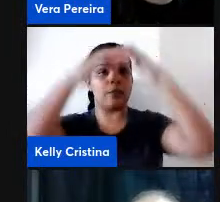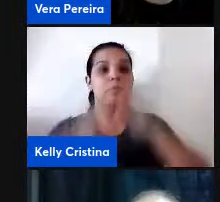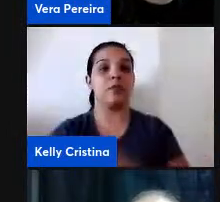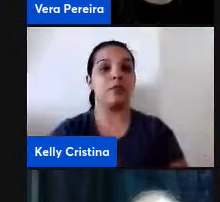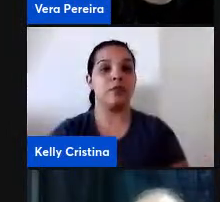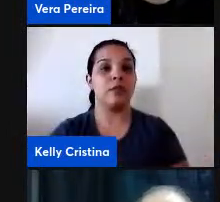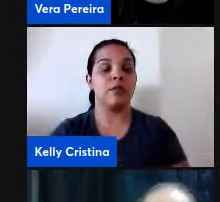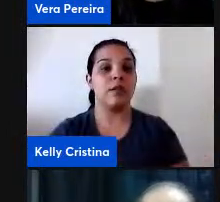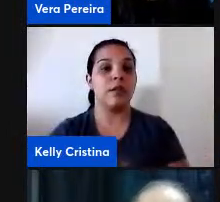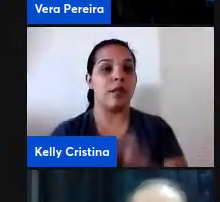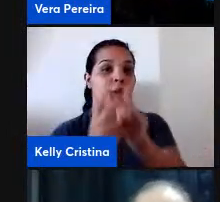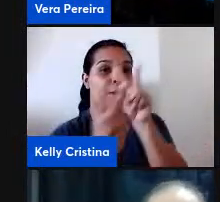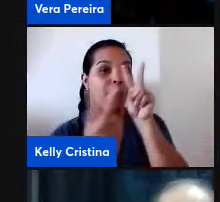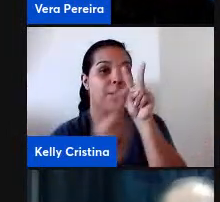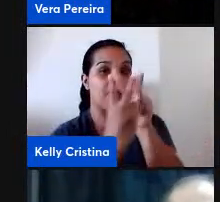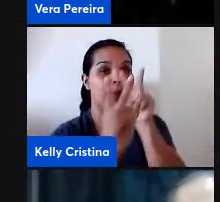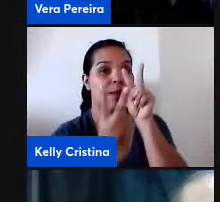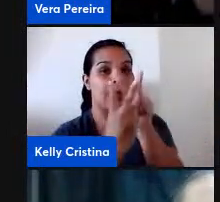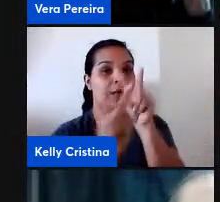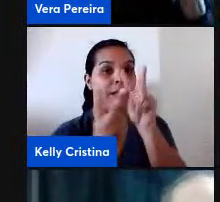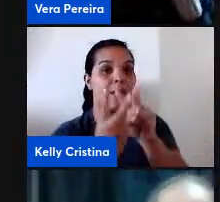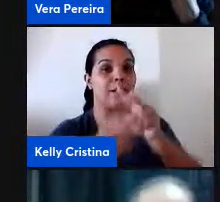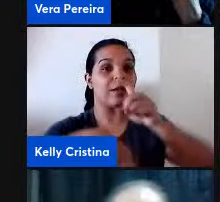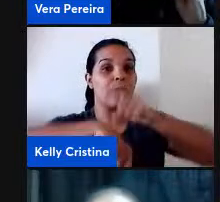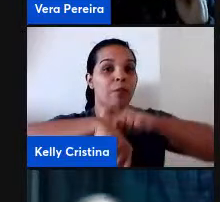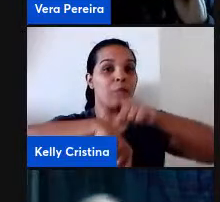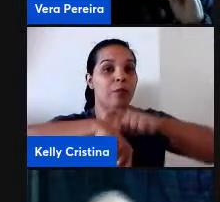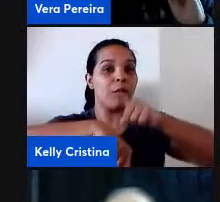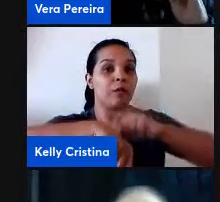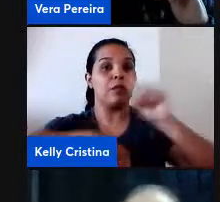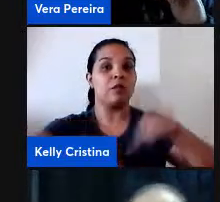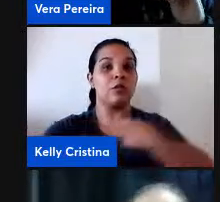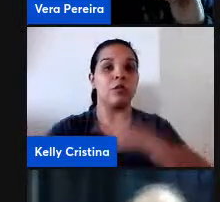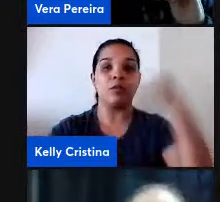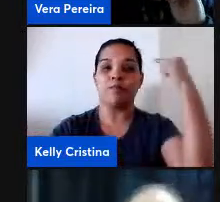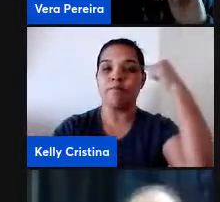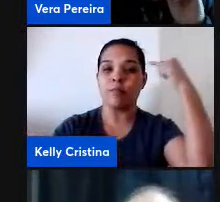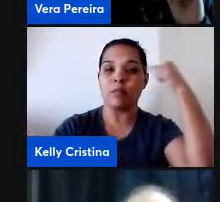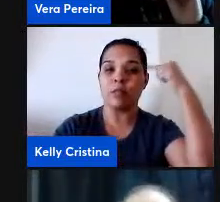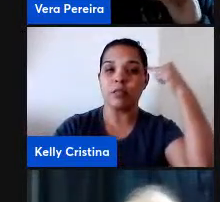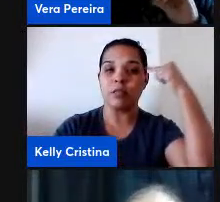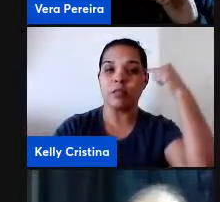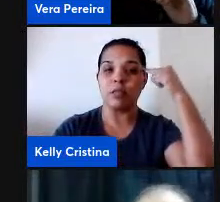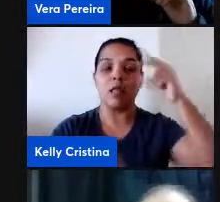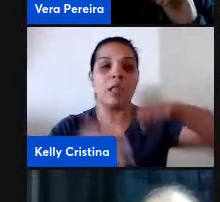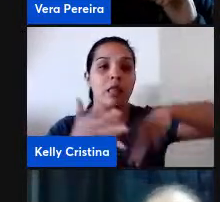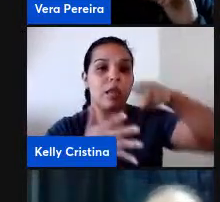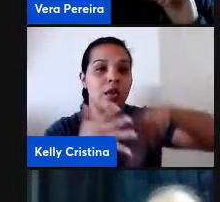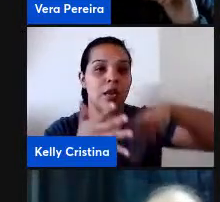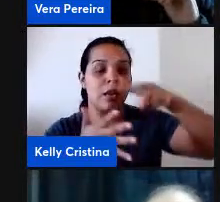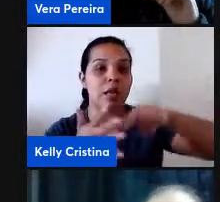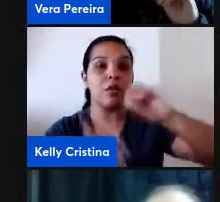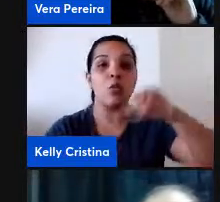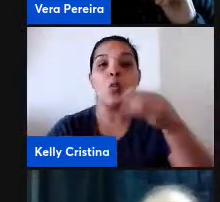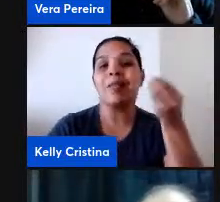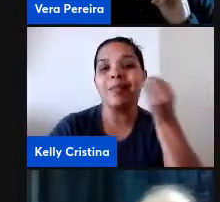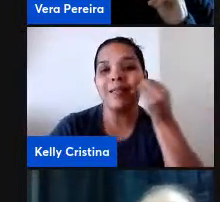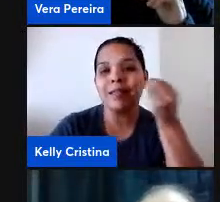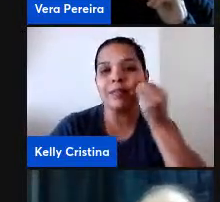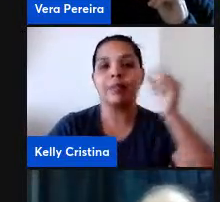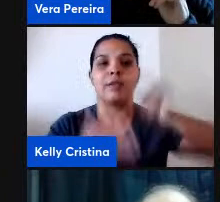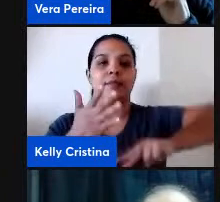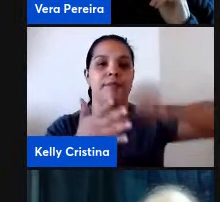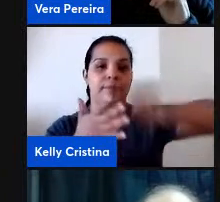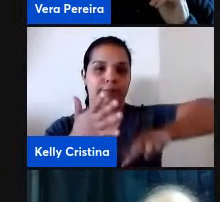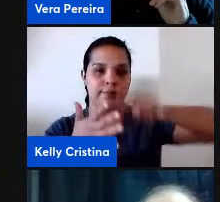online, no momento em que estamos pensando, sentindo, lendo ou tentando ler. E